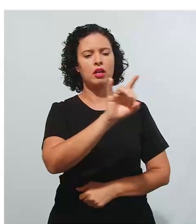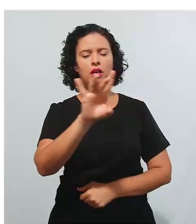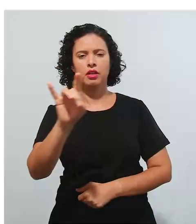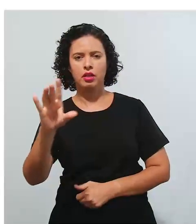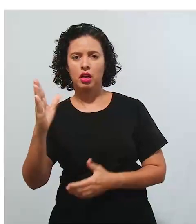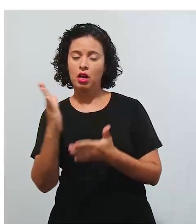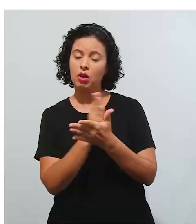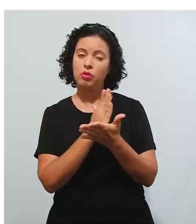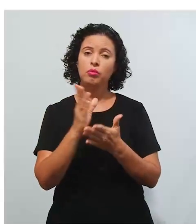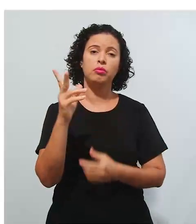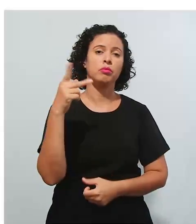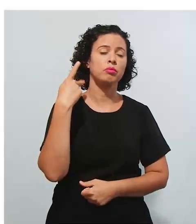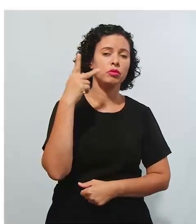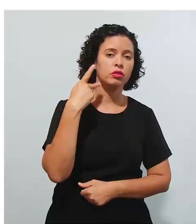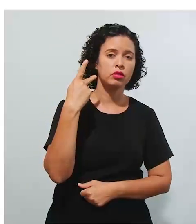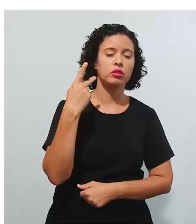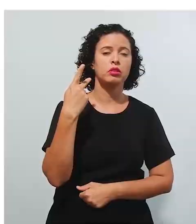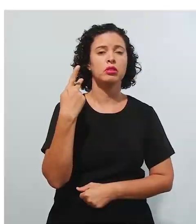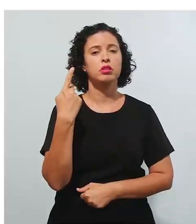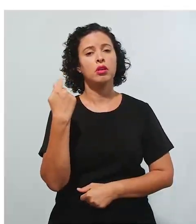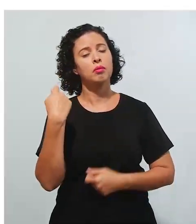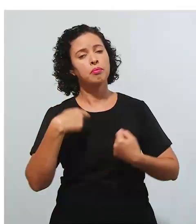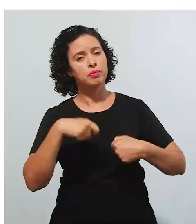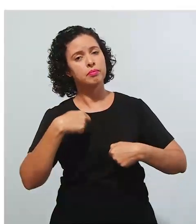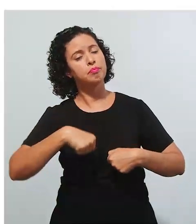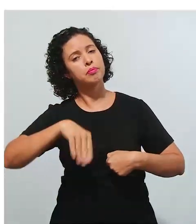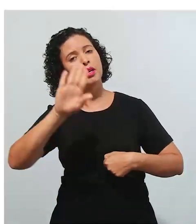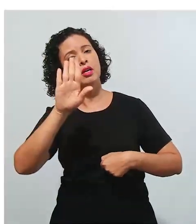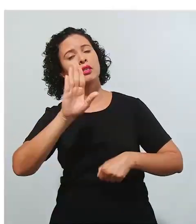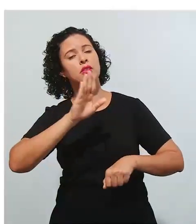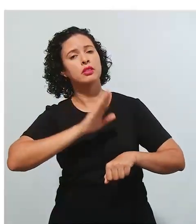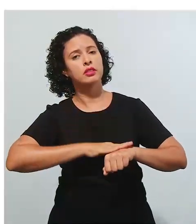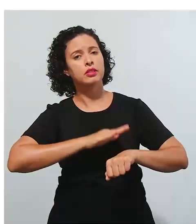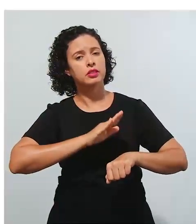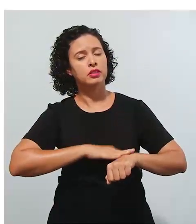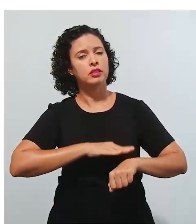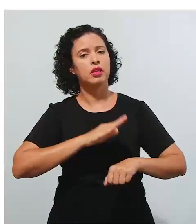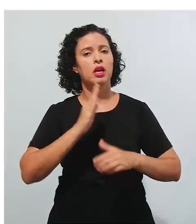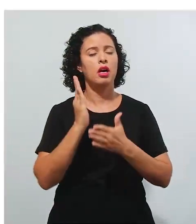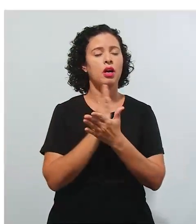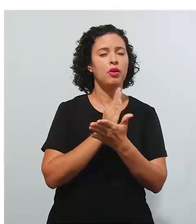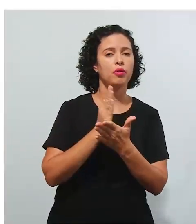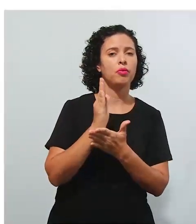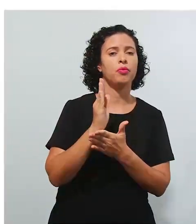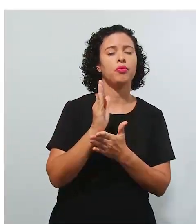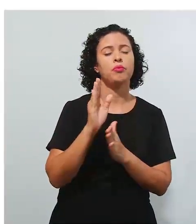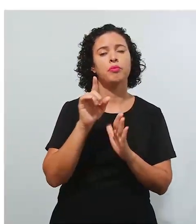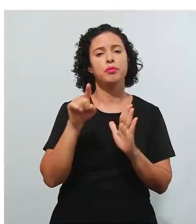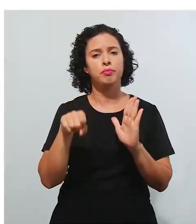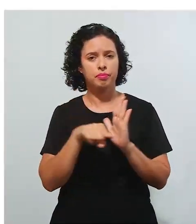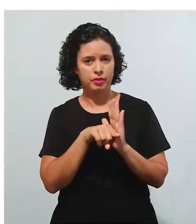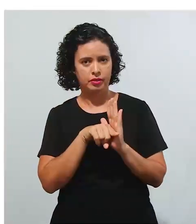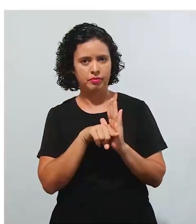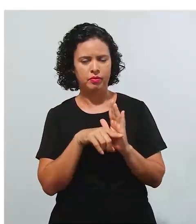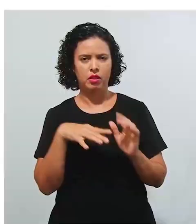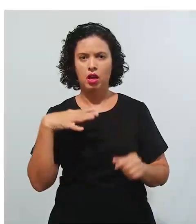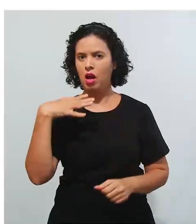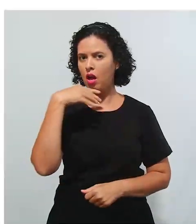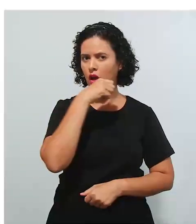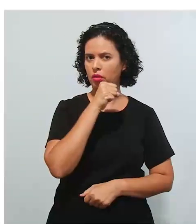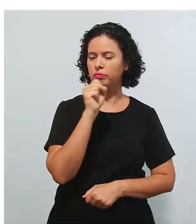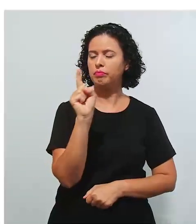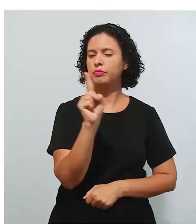Algumas políticas vão exigir mais tempo, enquanto outras menos tempo. Mas a política pública não é algo rápido. Esse tempo